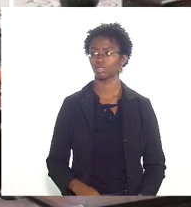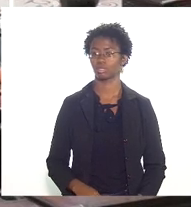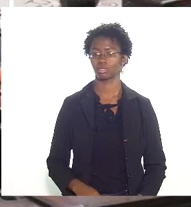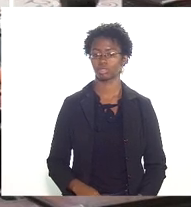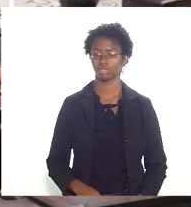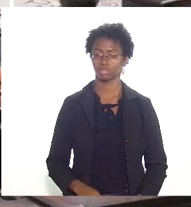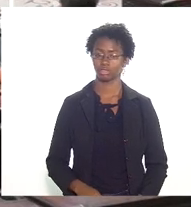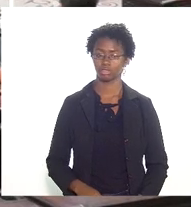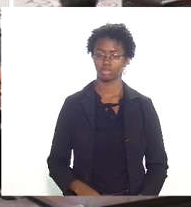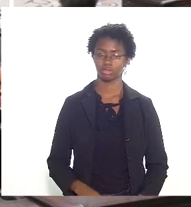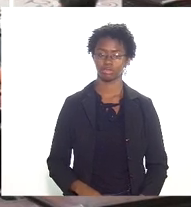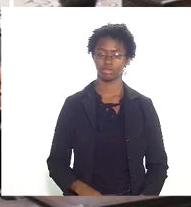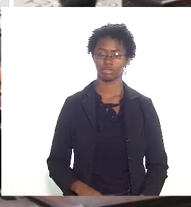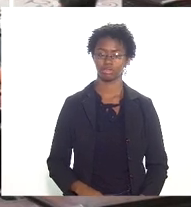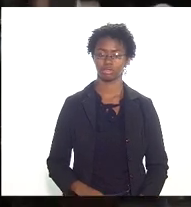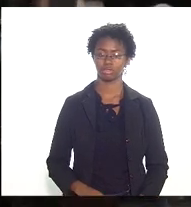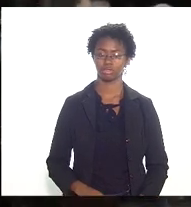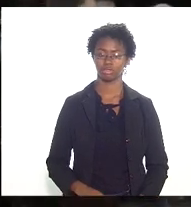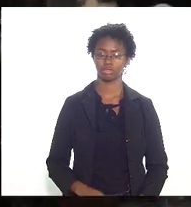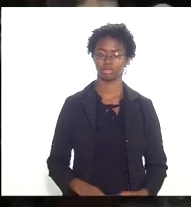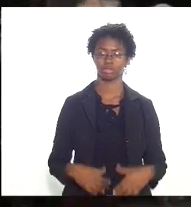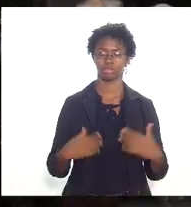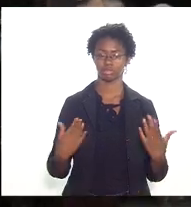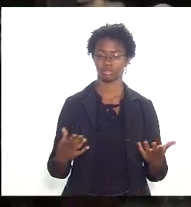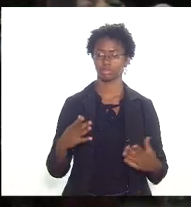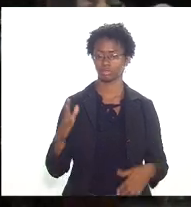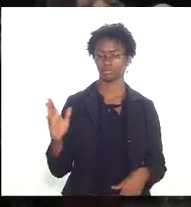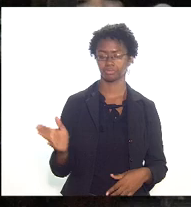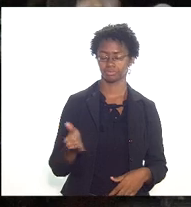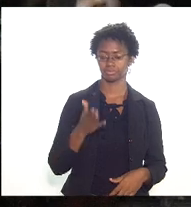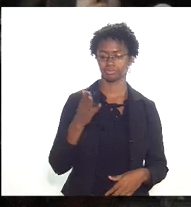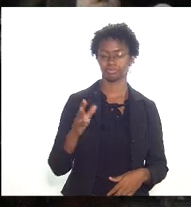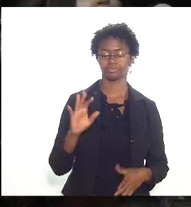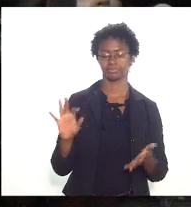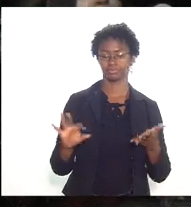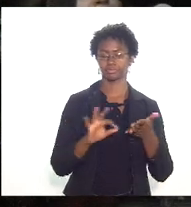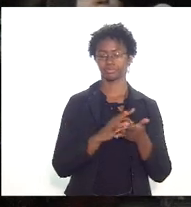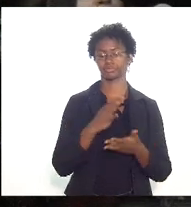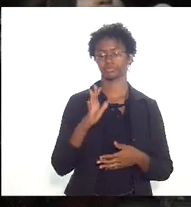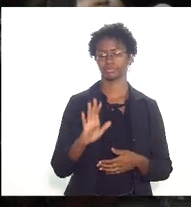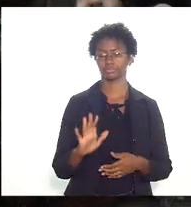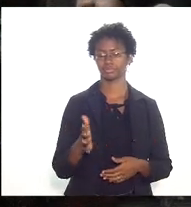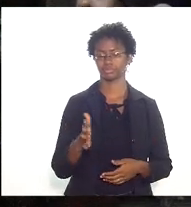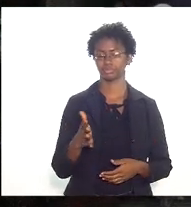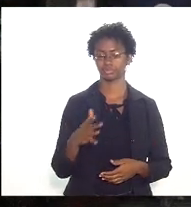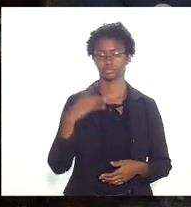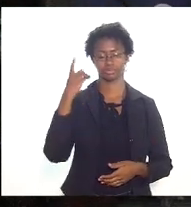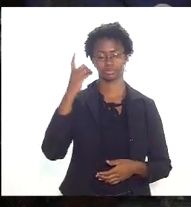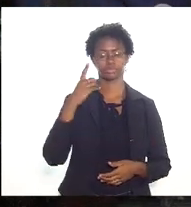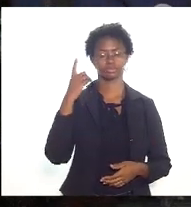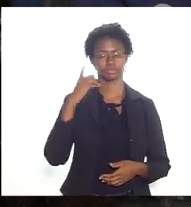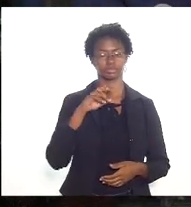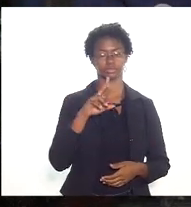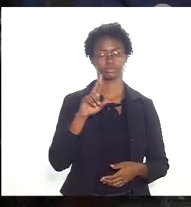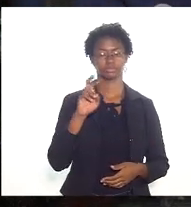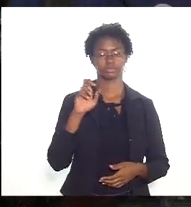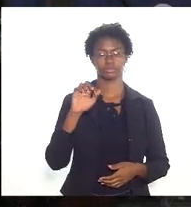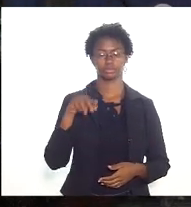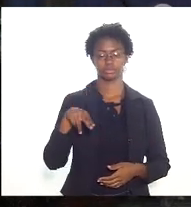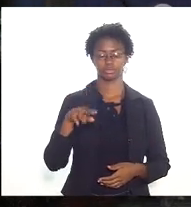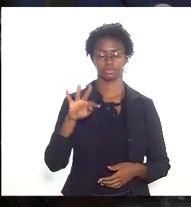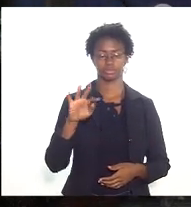tá bom nós passamos então para a próxima escrita que é deputada Renata